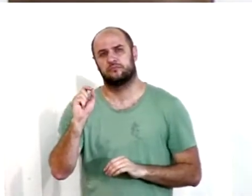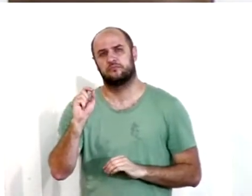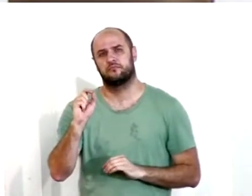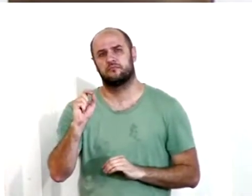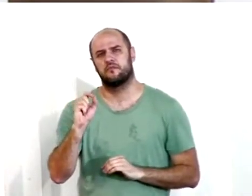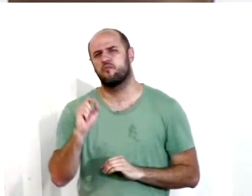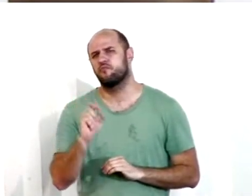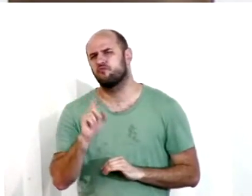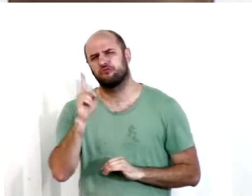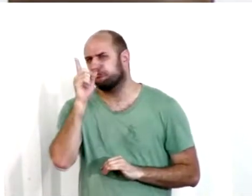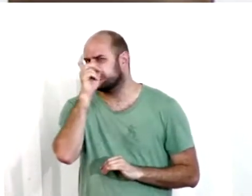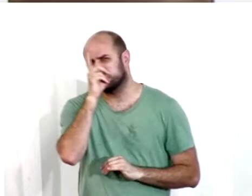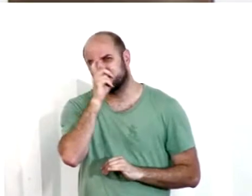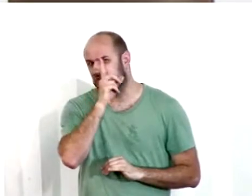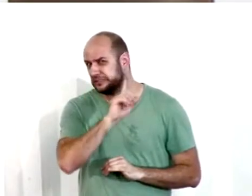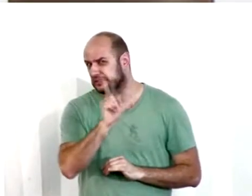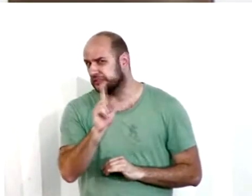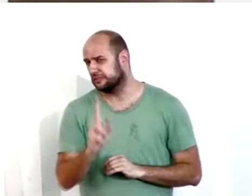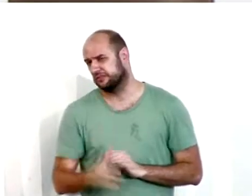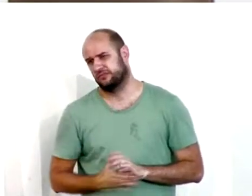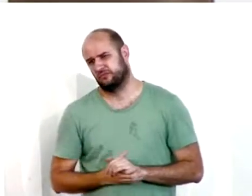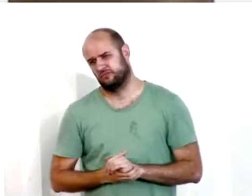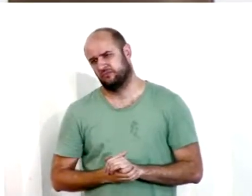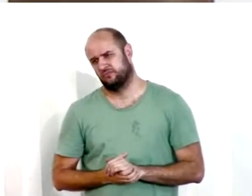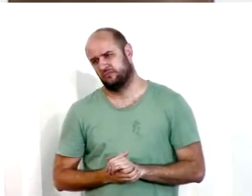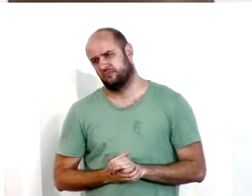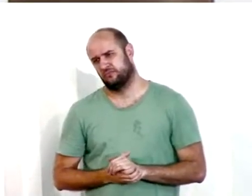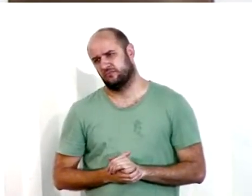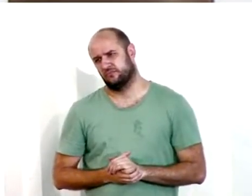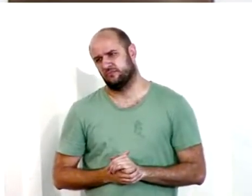não é algo difícil.